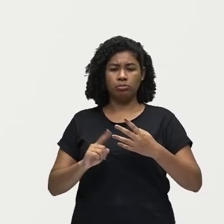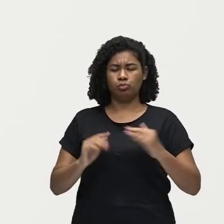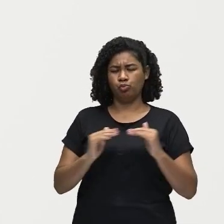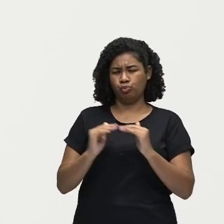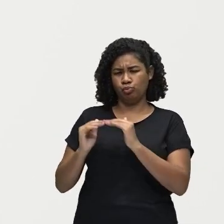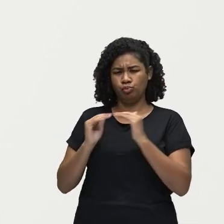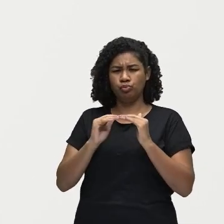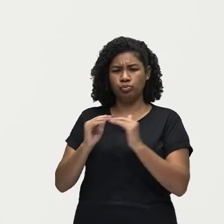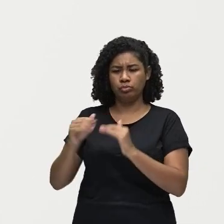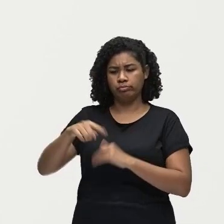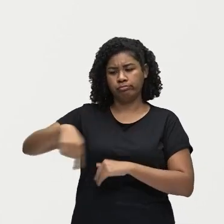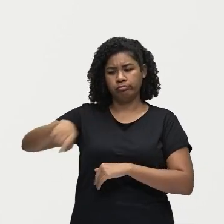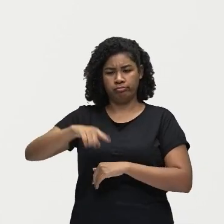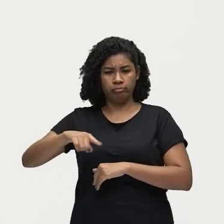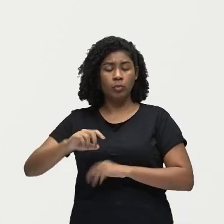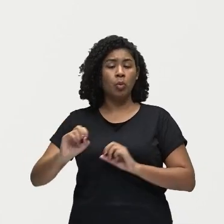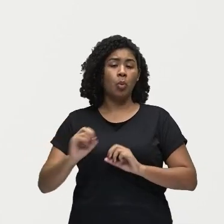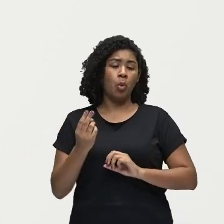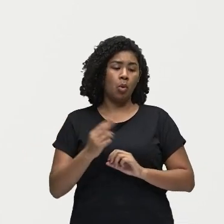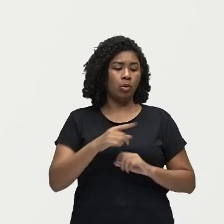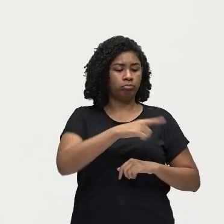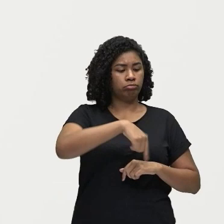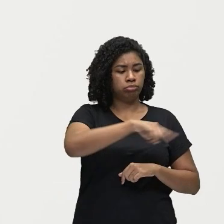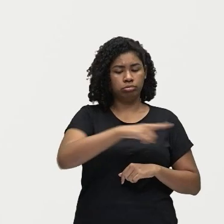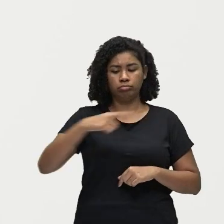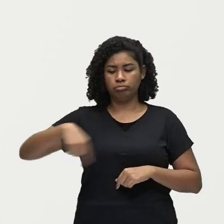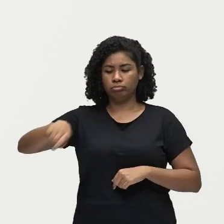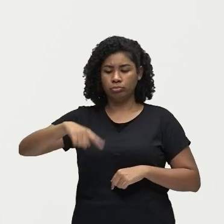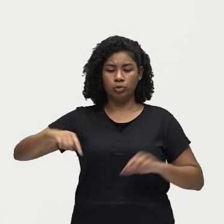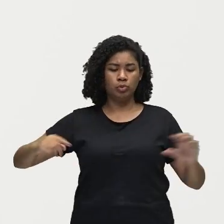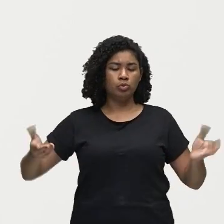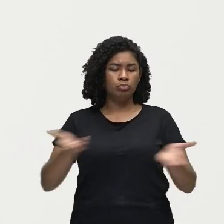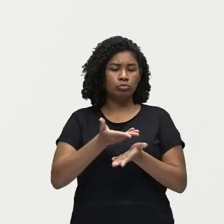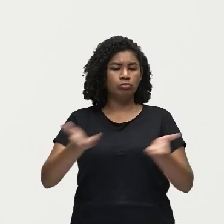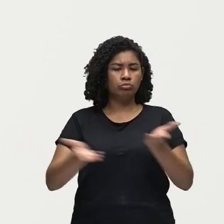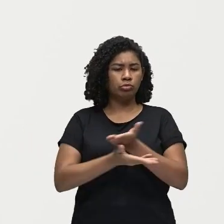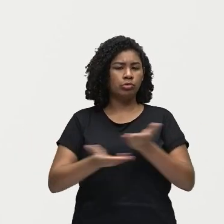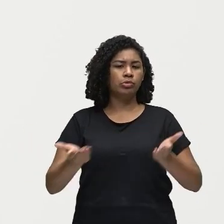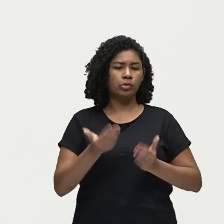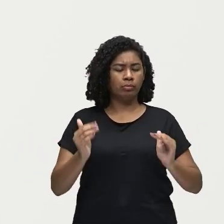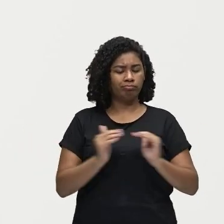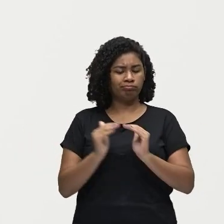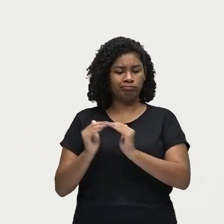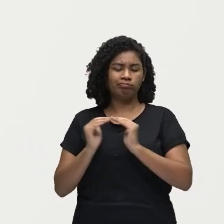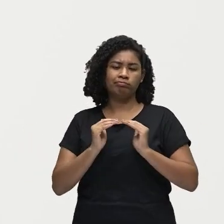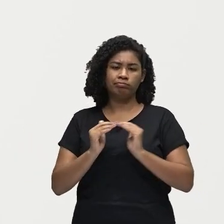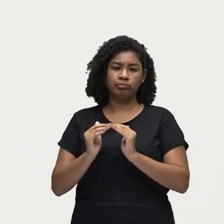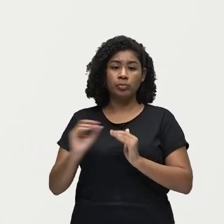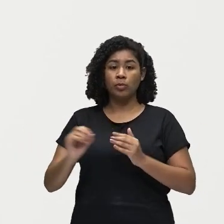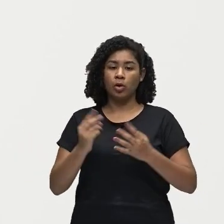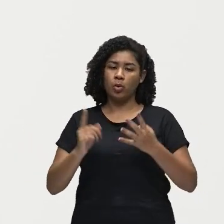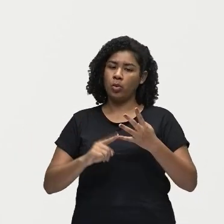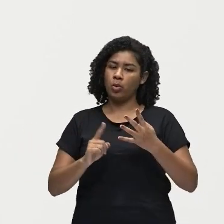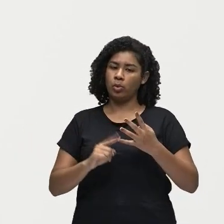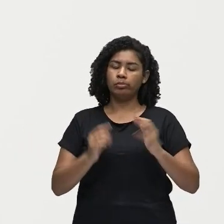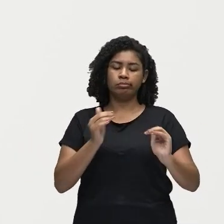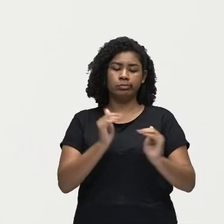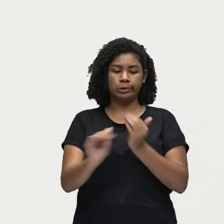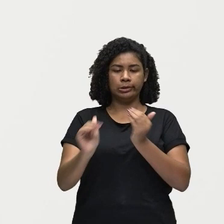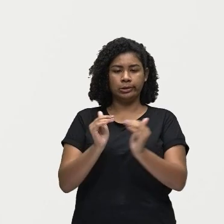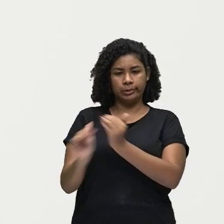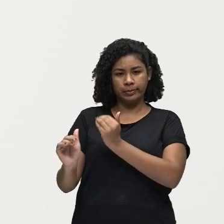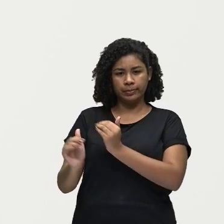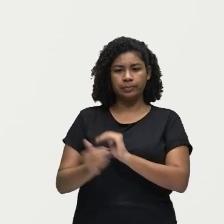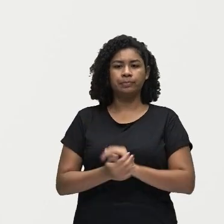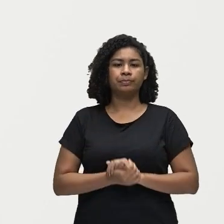e indivíduos de espécies diferentes. E eu também posso ter relações desarmônicas.